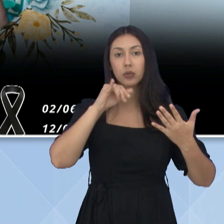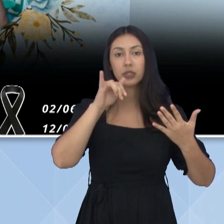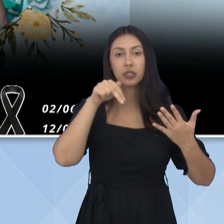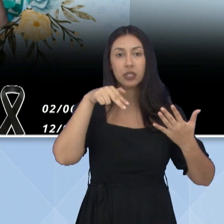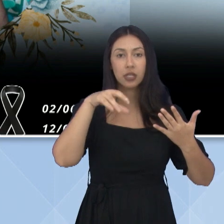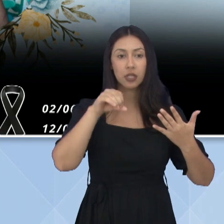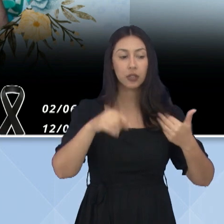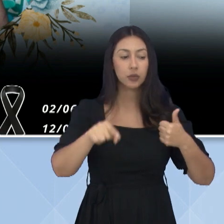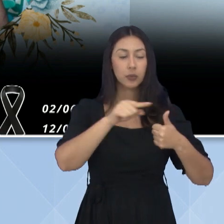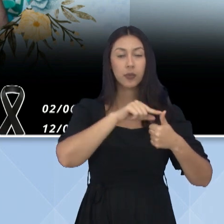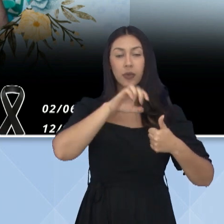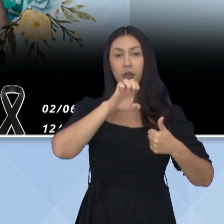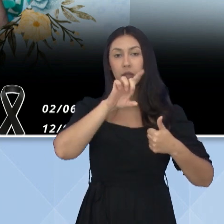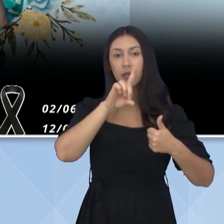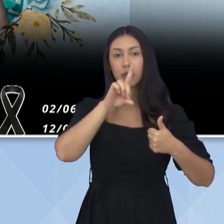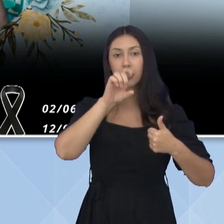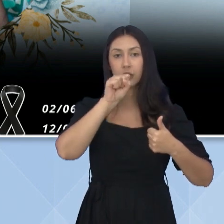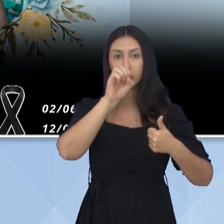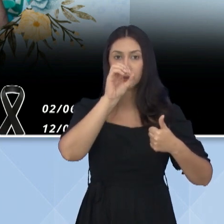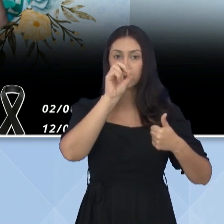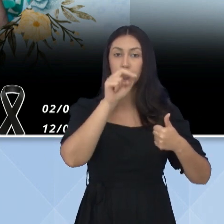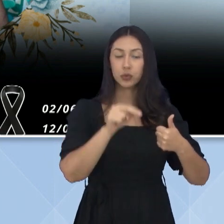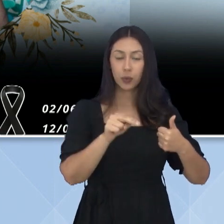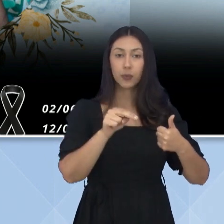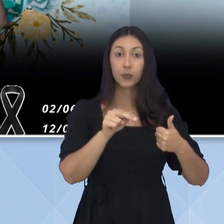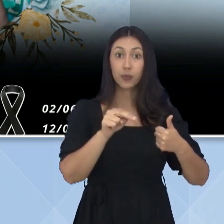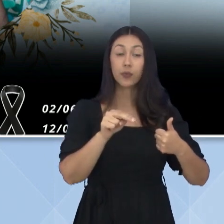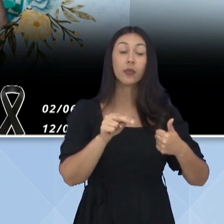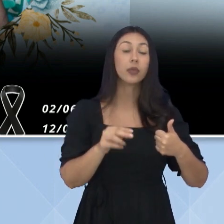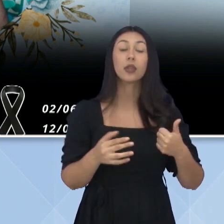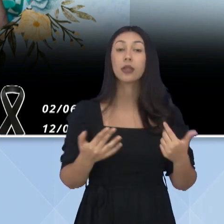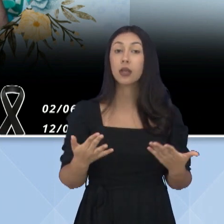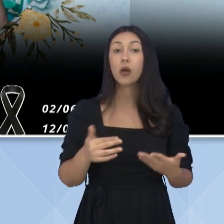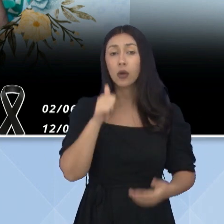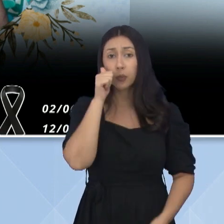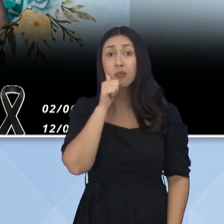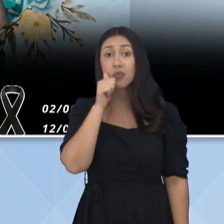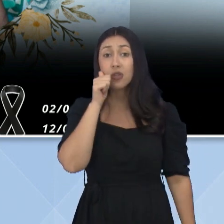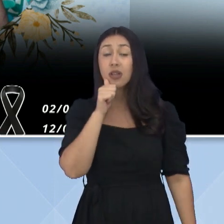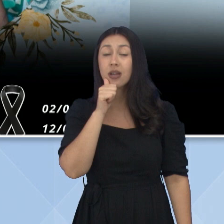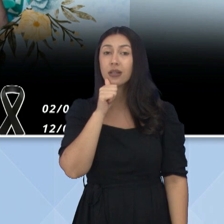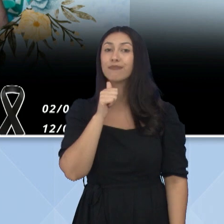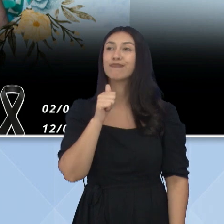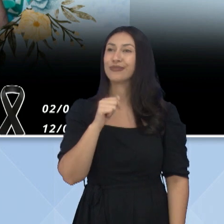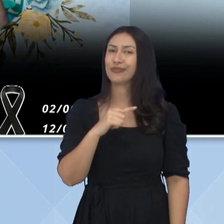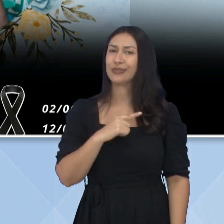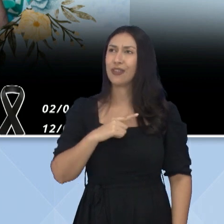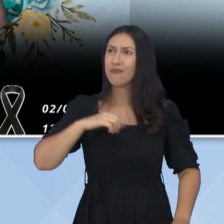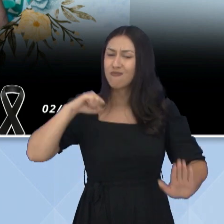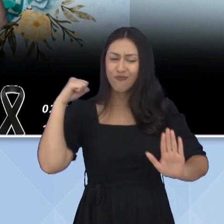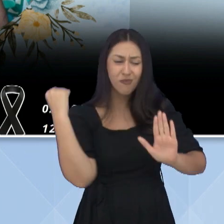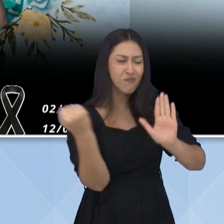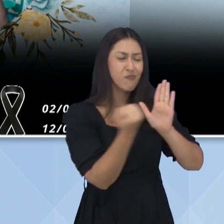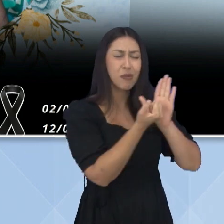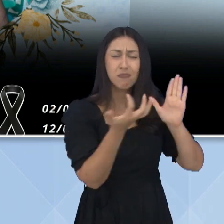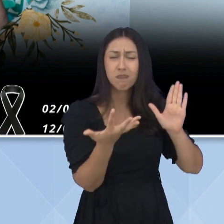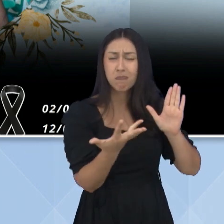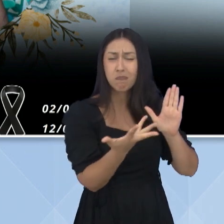Santos, Edson Moreira Santos. A senhora Nair Moreira deixou uma marca indelével em nossas